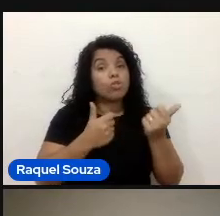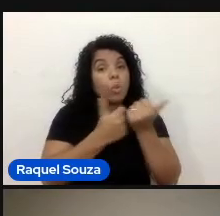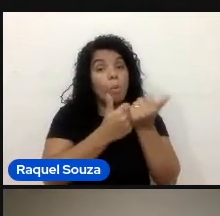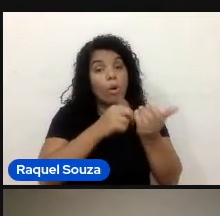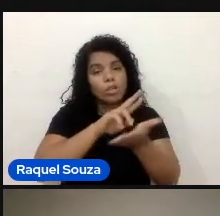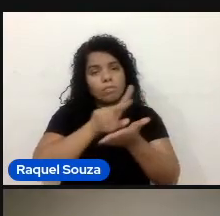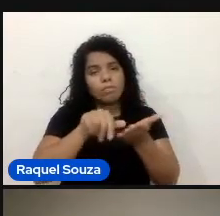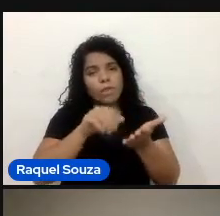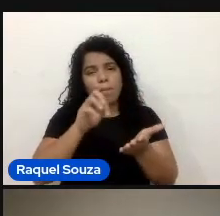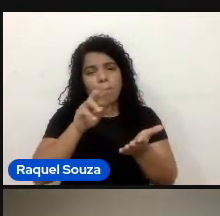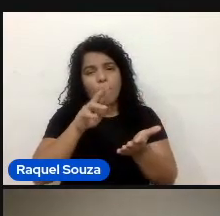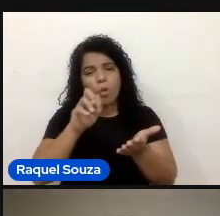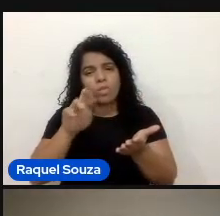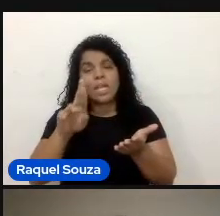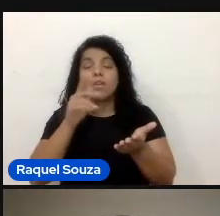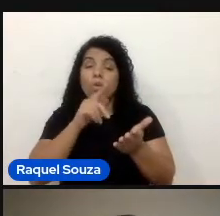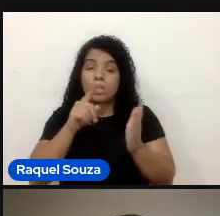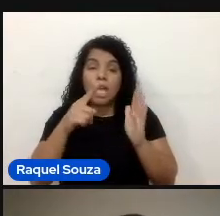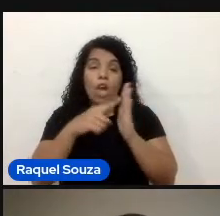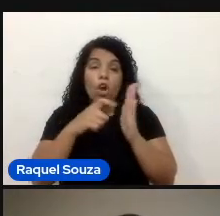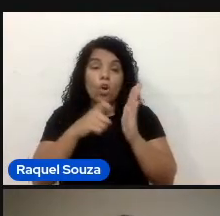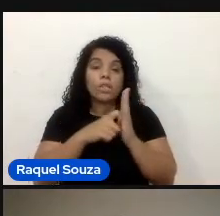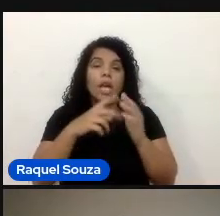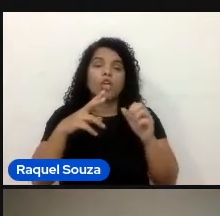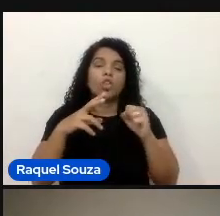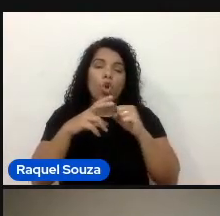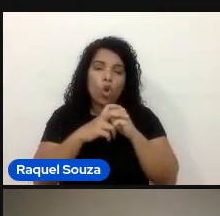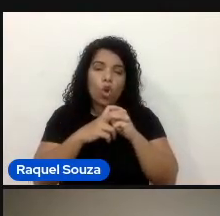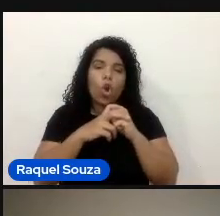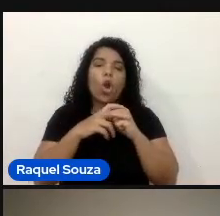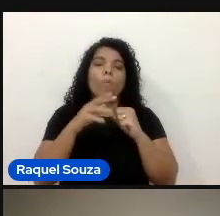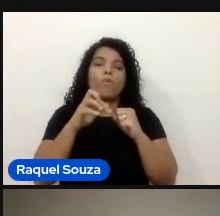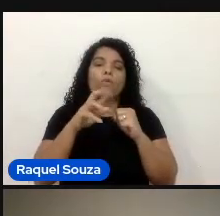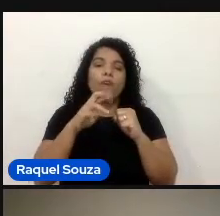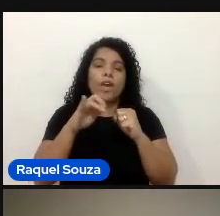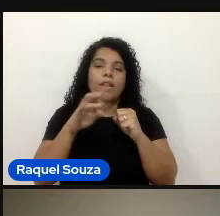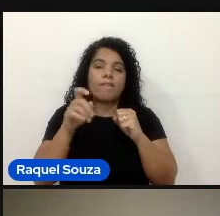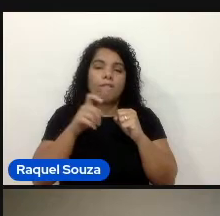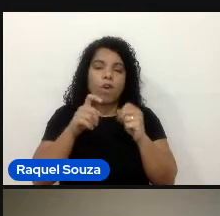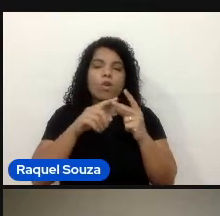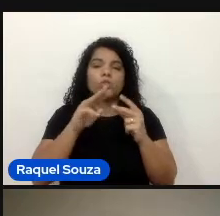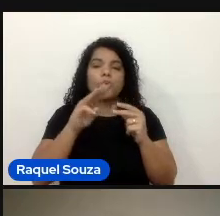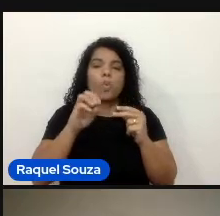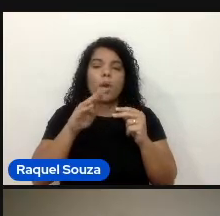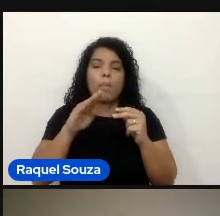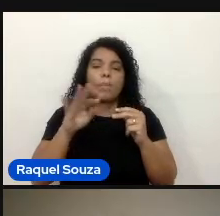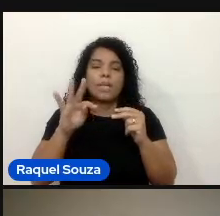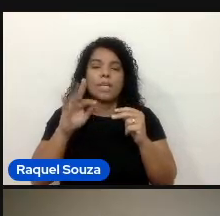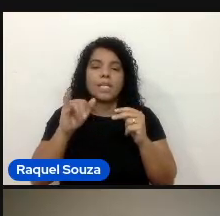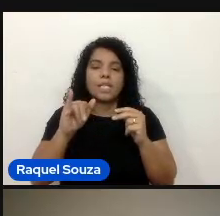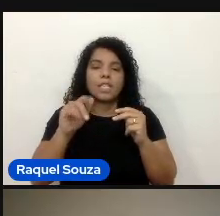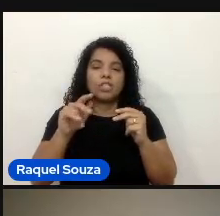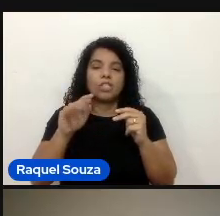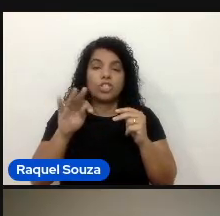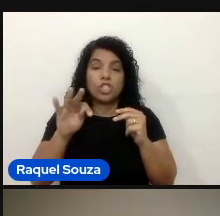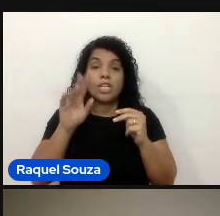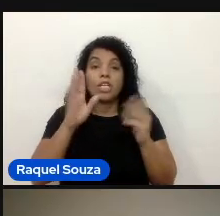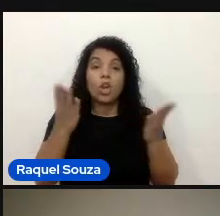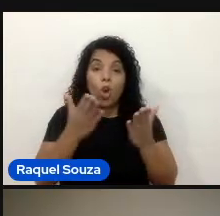então você consegue rodar testes no Chrome, no Firefox e no WebKit. O WebKit que é a engine utilizada pelo